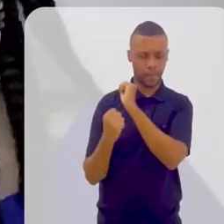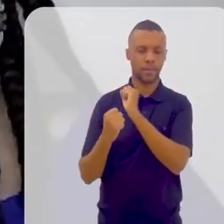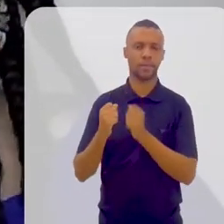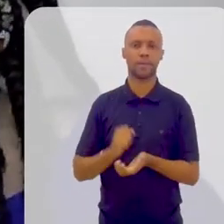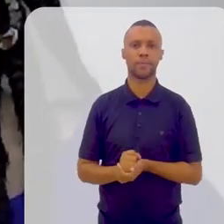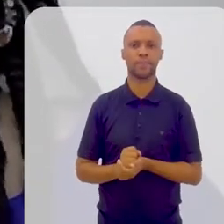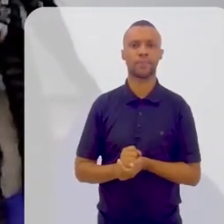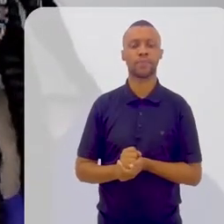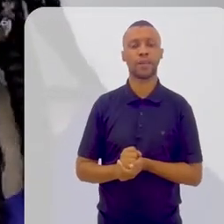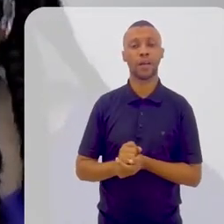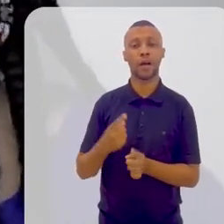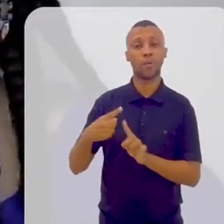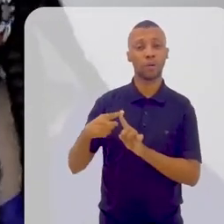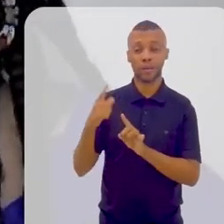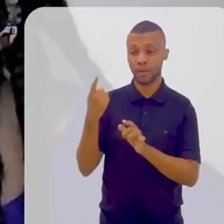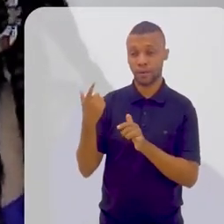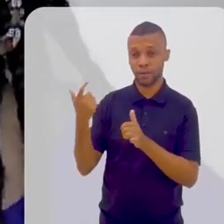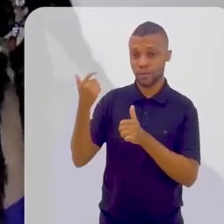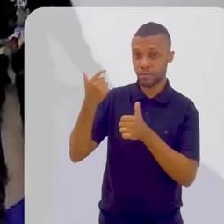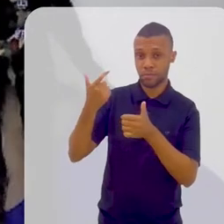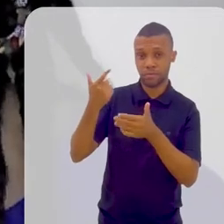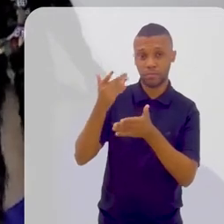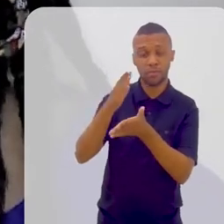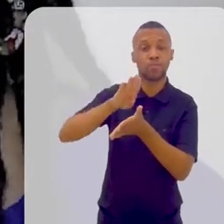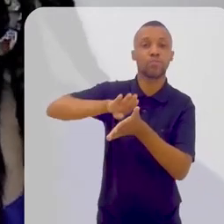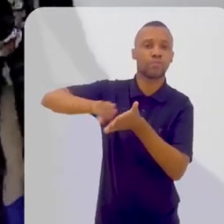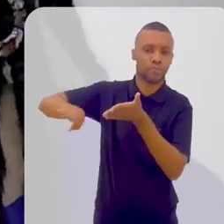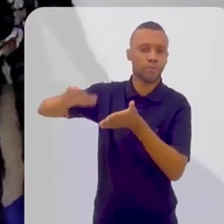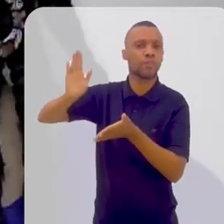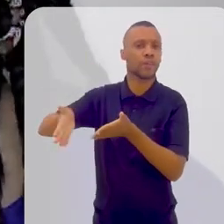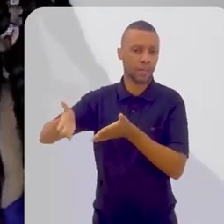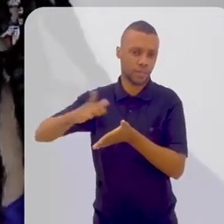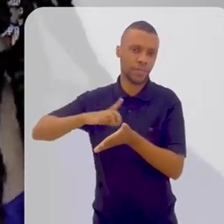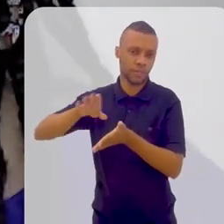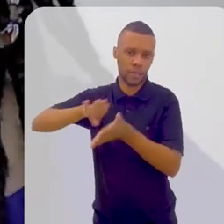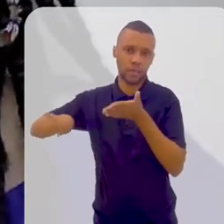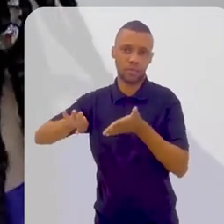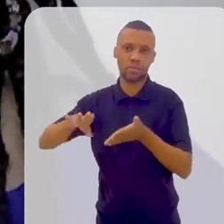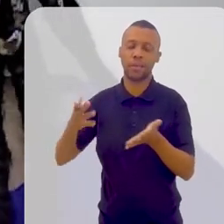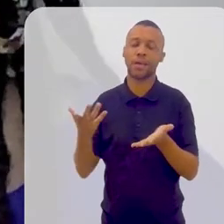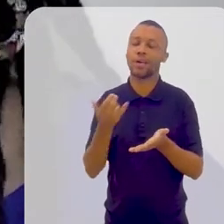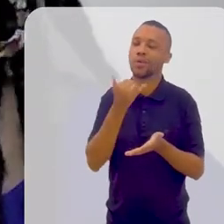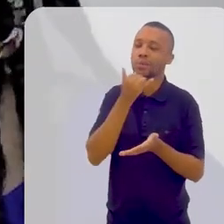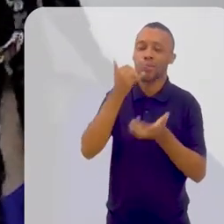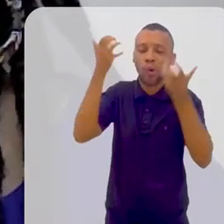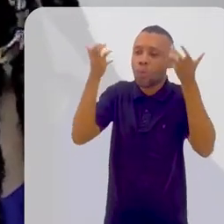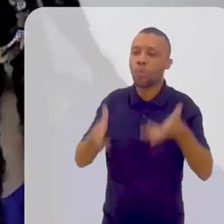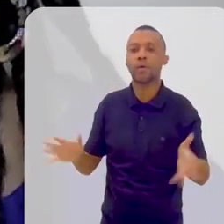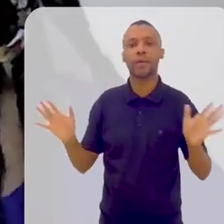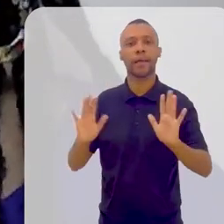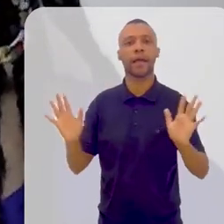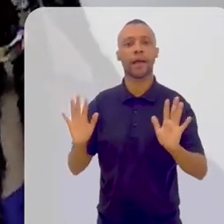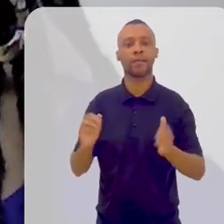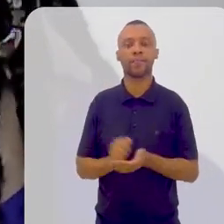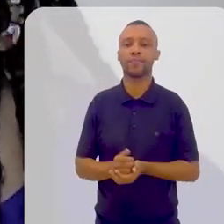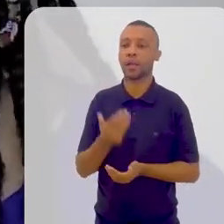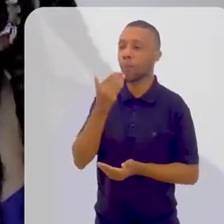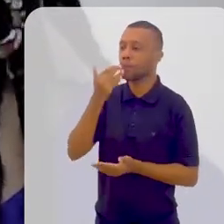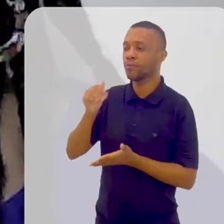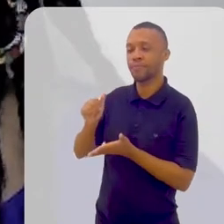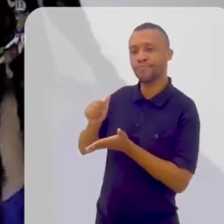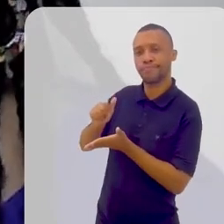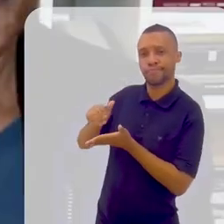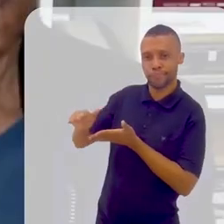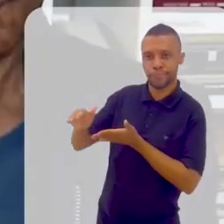tinha saído. Quem estava lá era o Sérgio Sareitão. E aí eu falei assim: não, não quero mais isso para mim. E aí